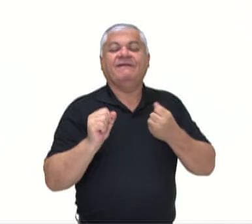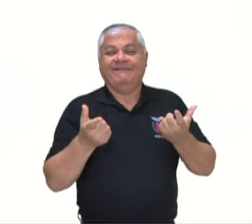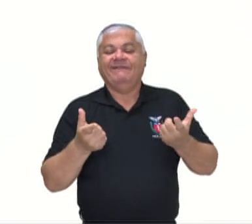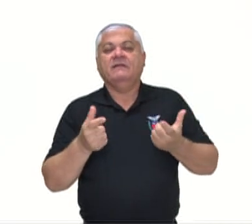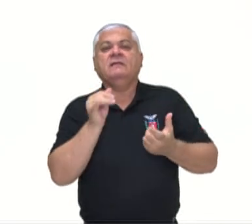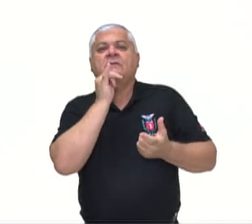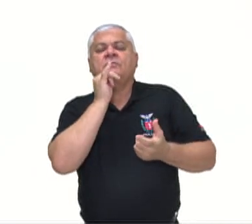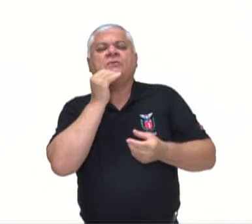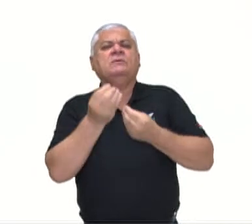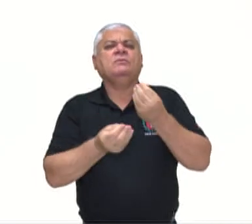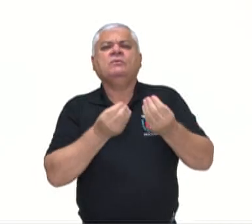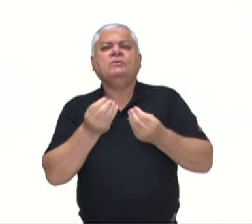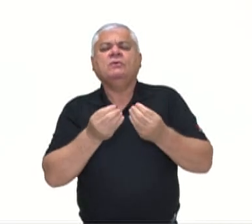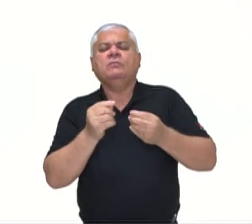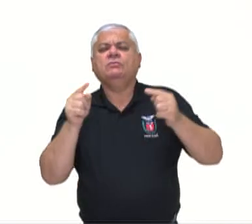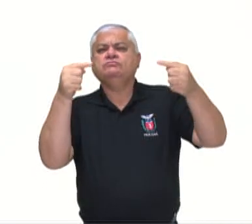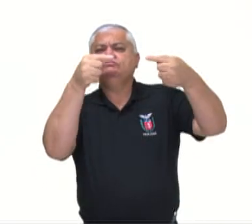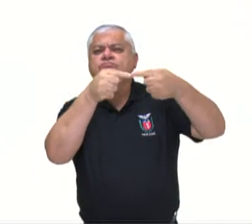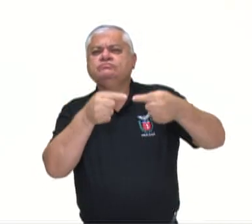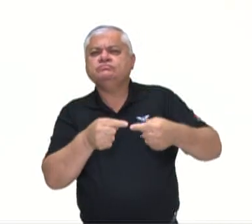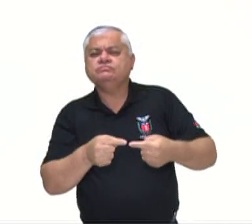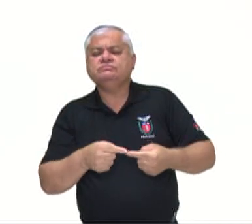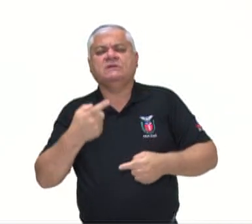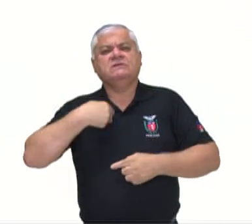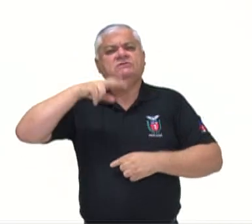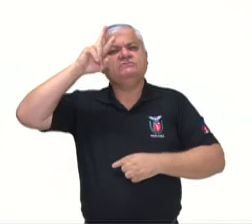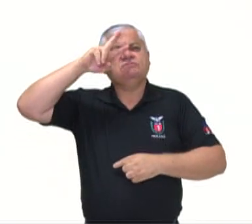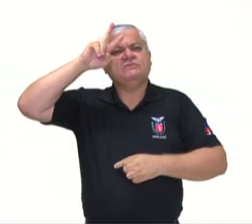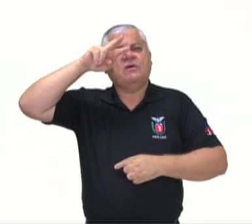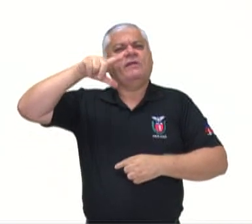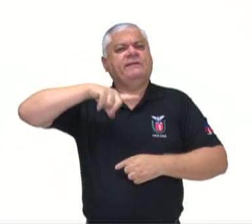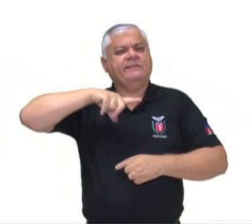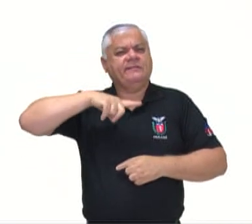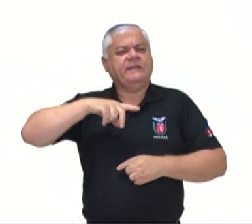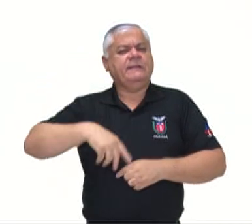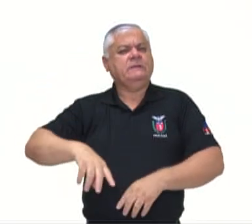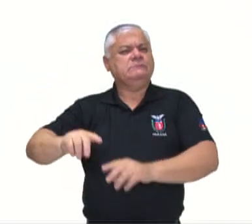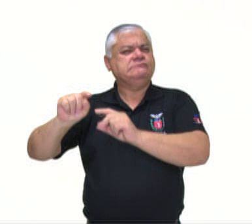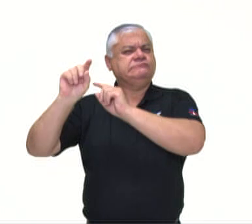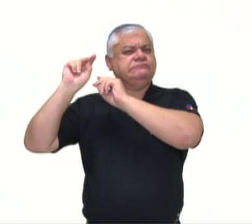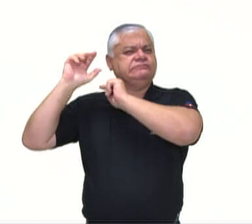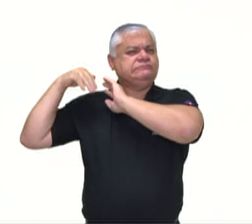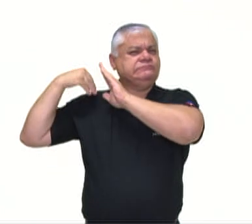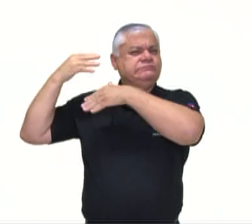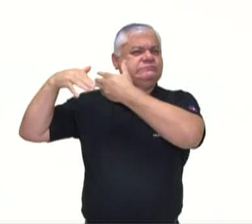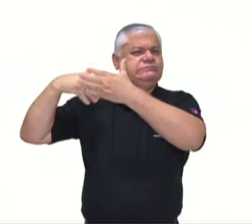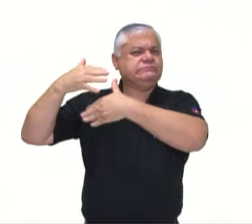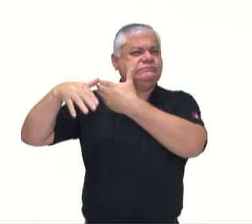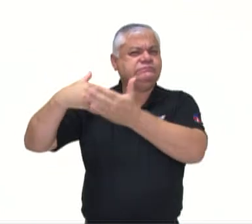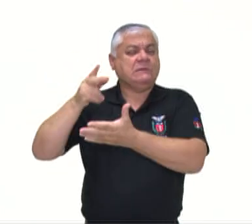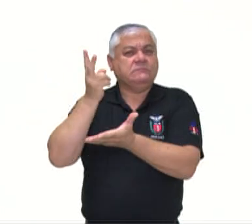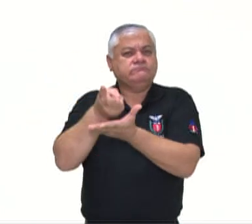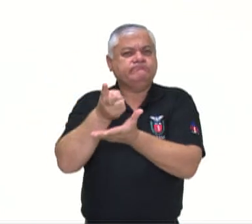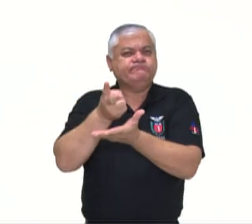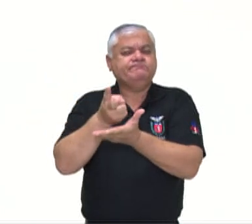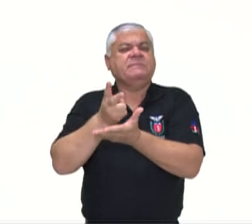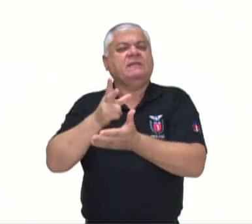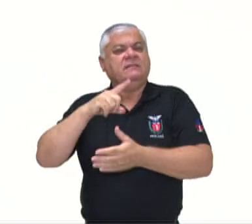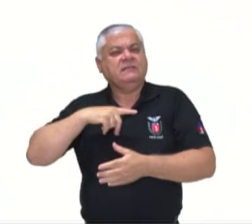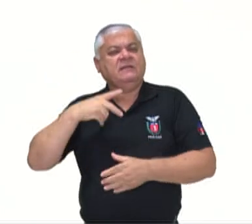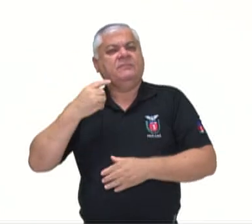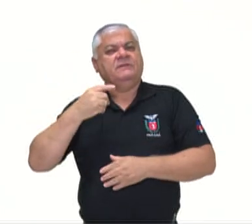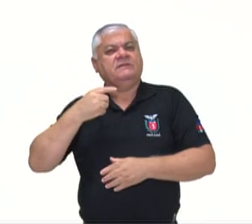As lutas estão relacionadas à nossa história. Desde os primórdios, as lutas estiveram presentes na